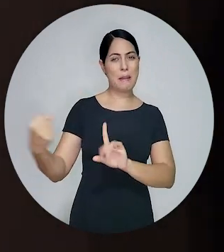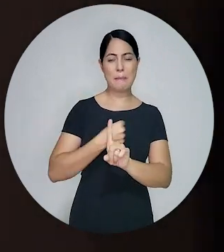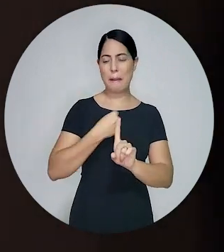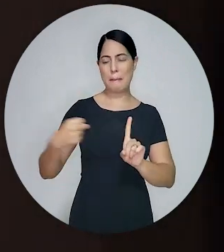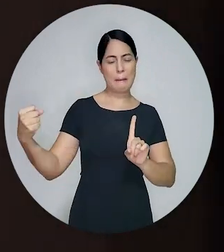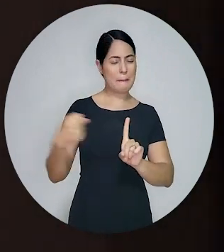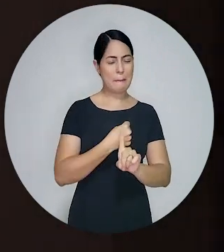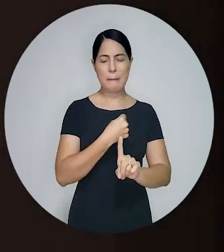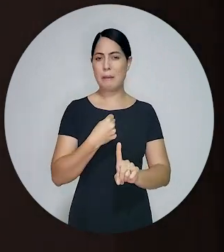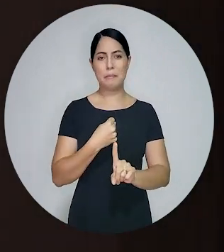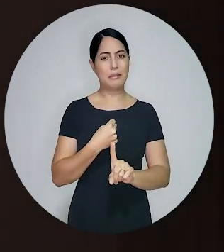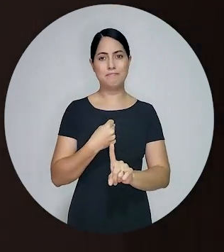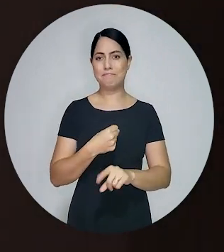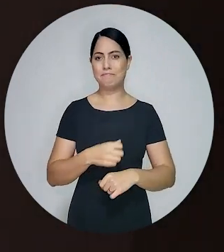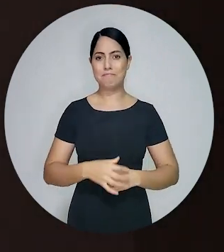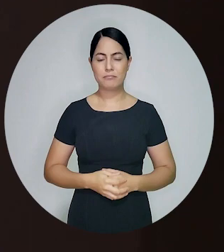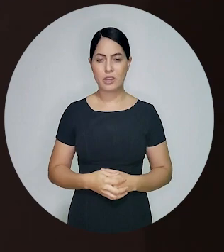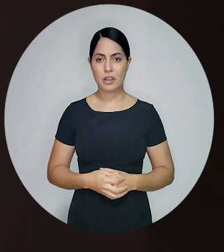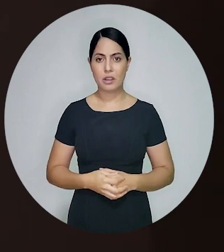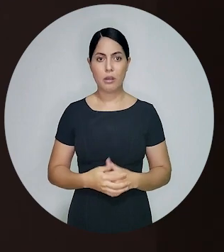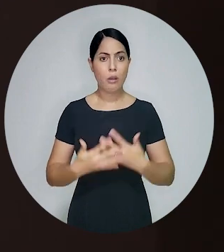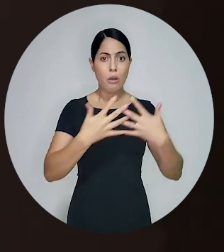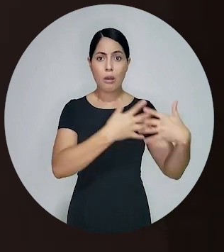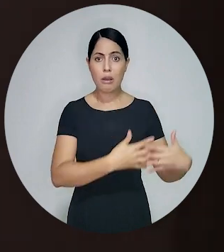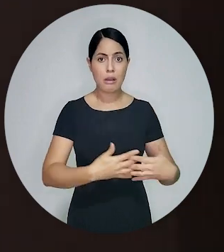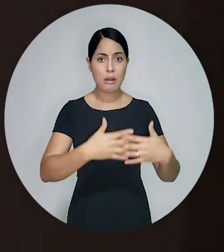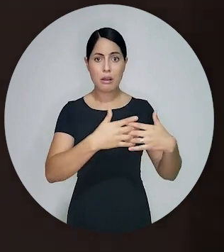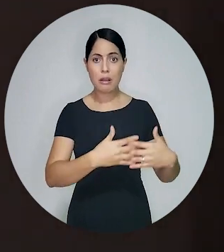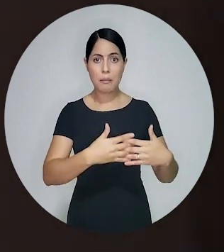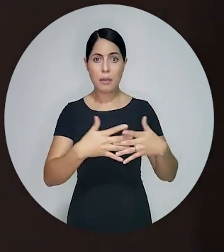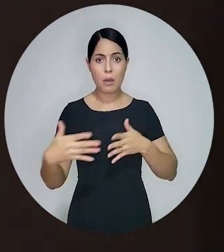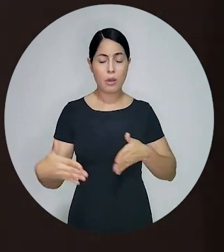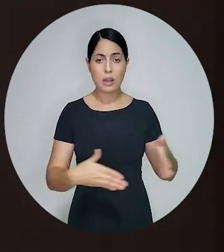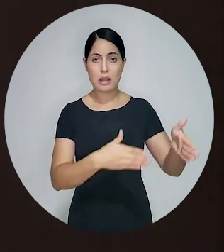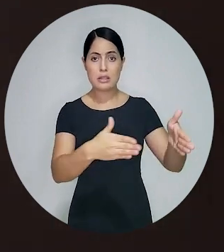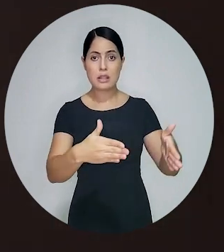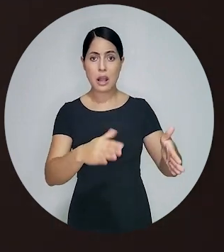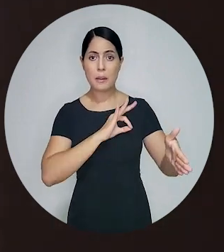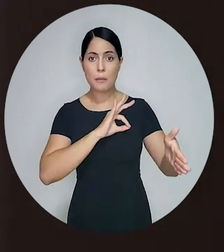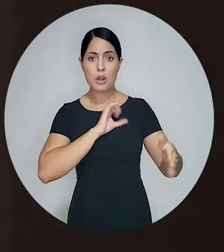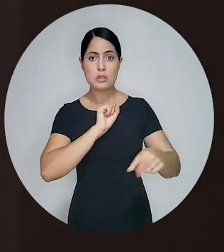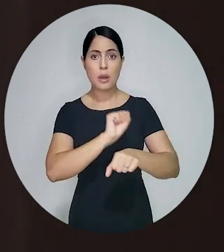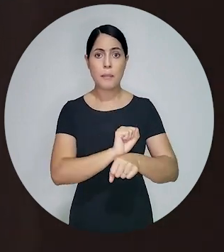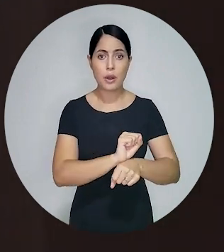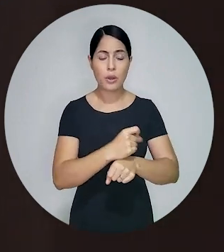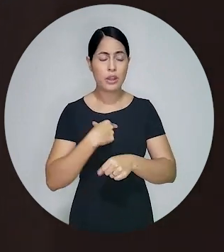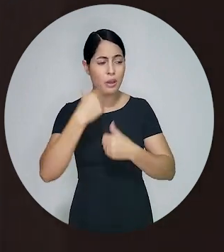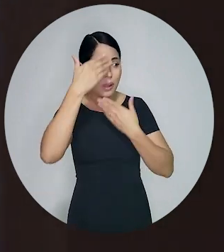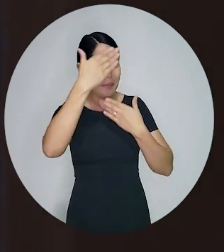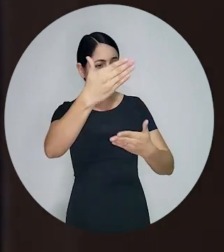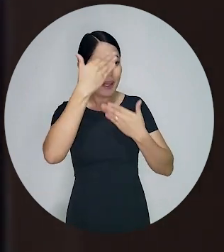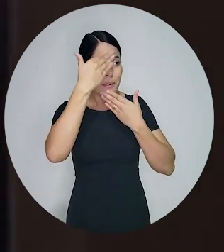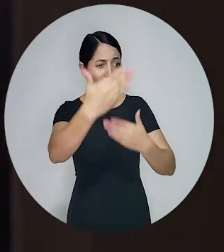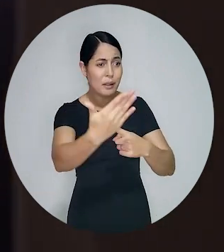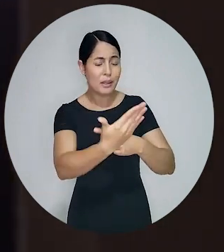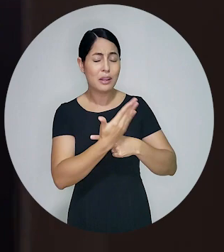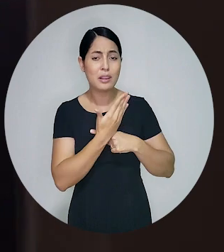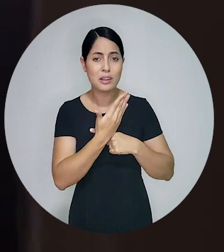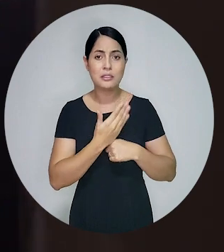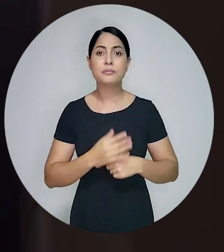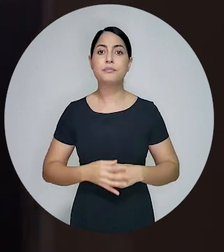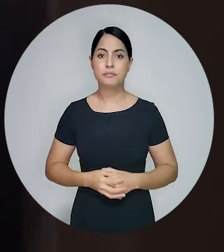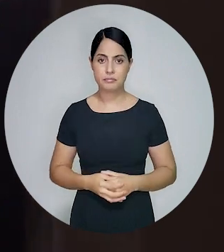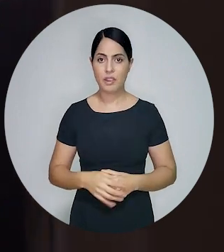bateu. Os policiais pararam o caminhão na estrada e eu já desci agradecendo por terem me libertado daquela